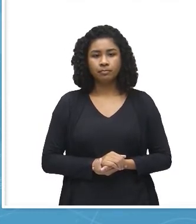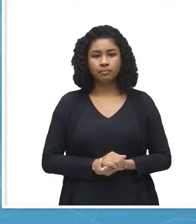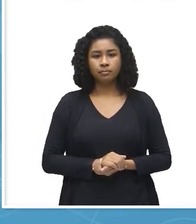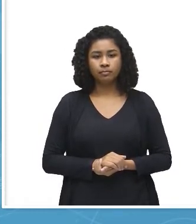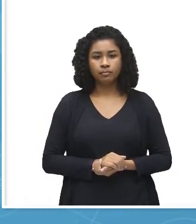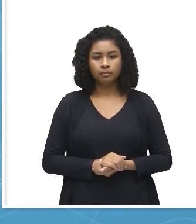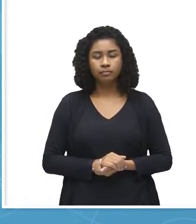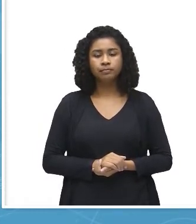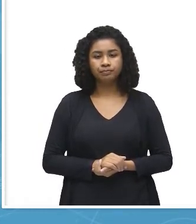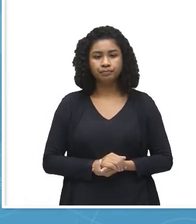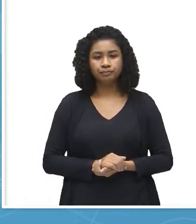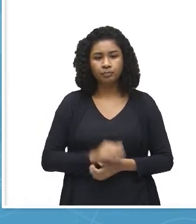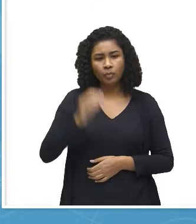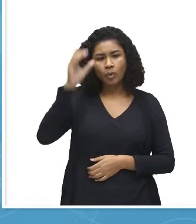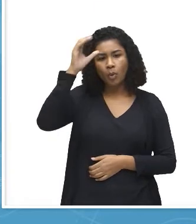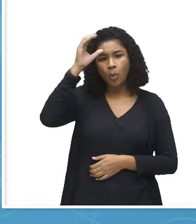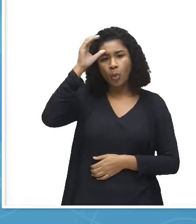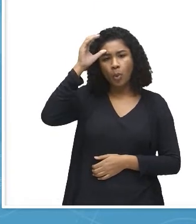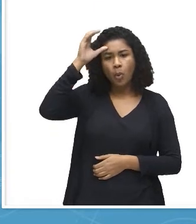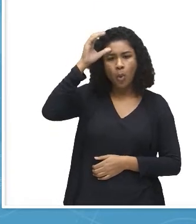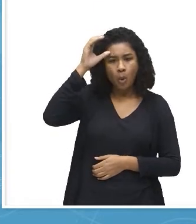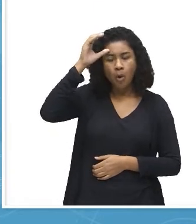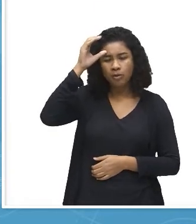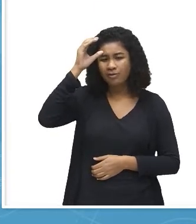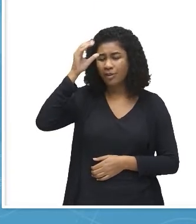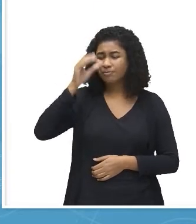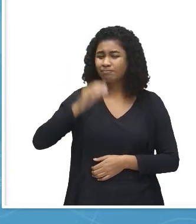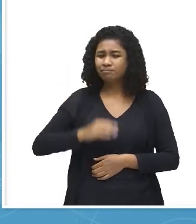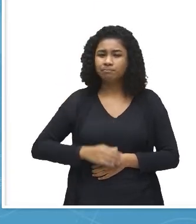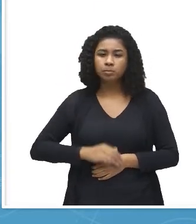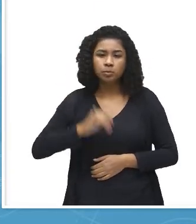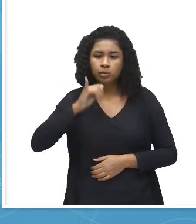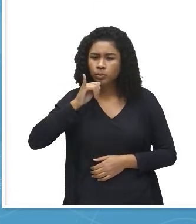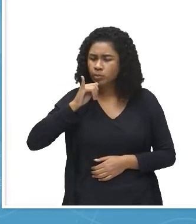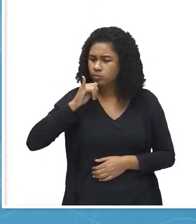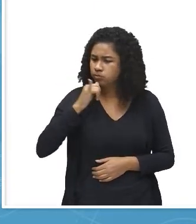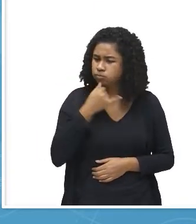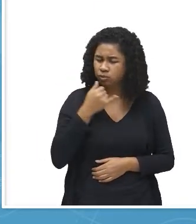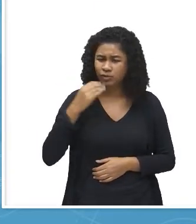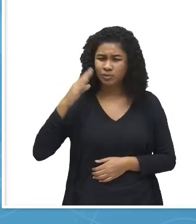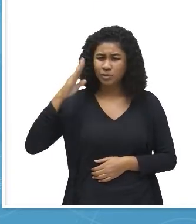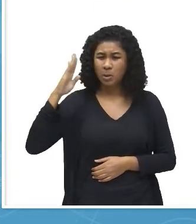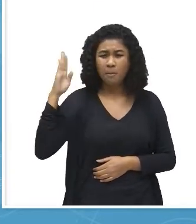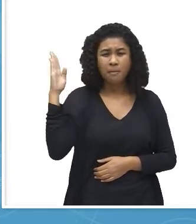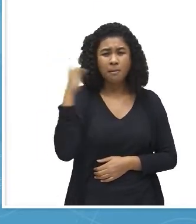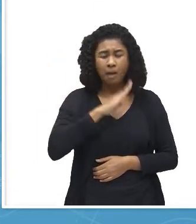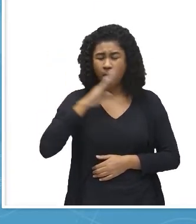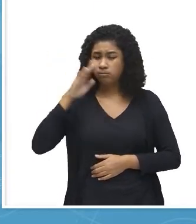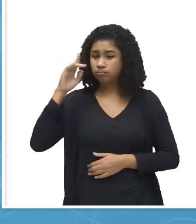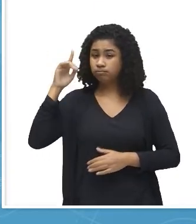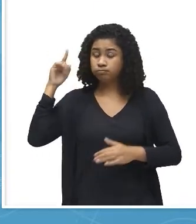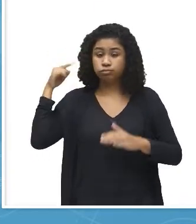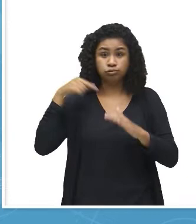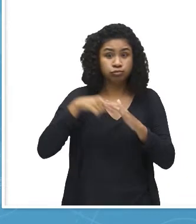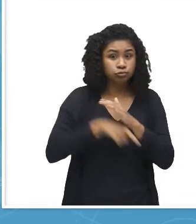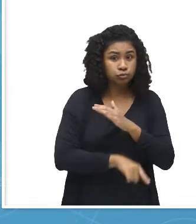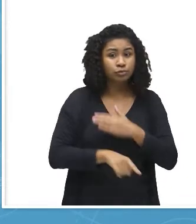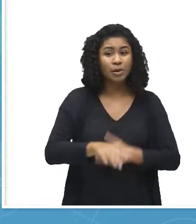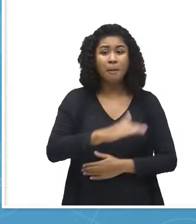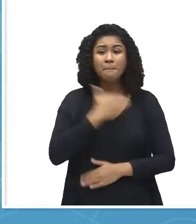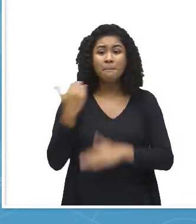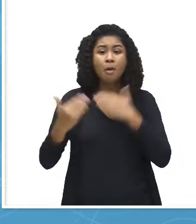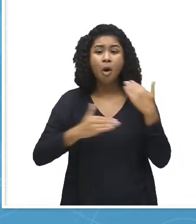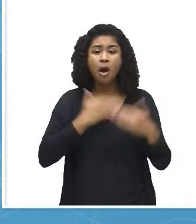Congo converteu-se no episódio mais cruel da história, envolvendo a morte de 10 milhões de